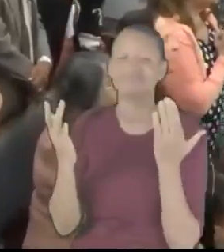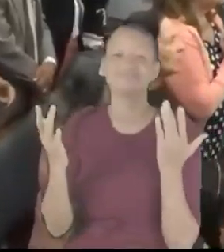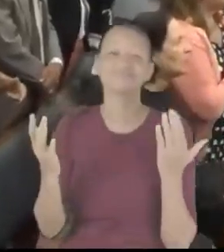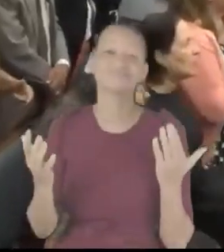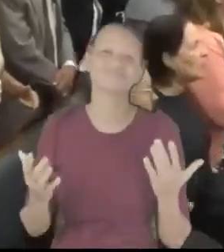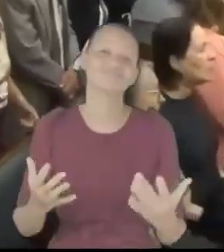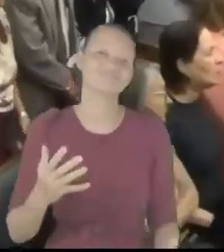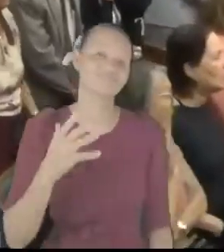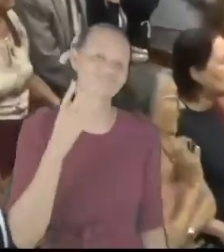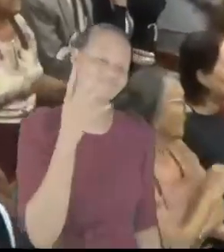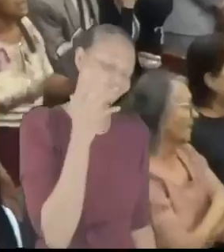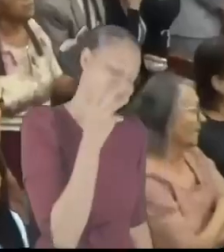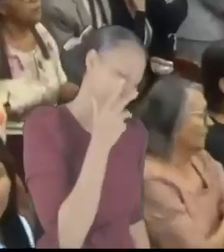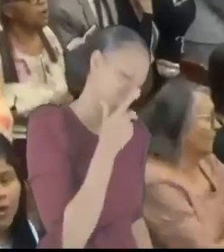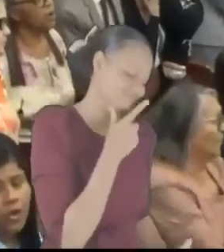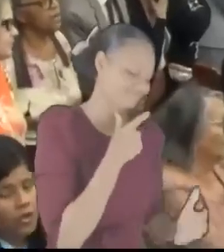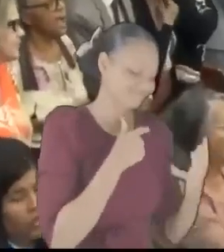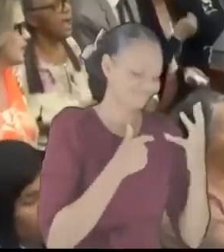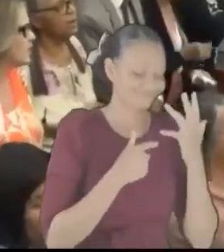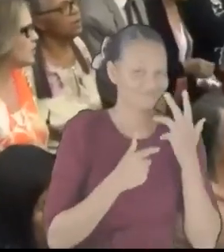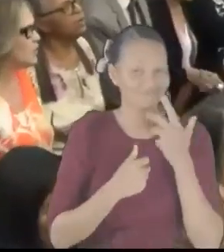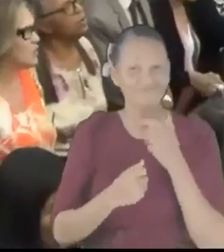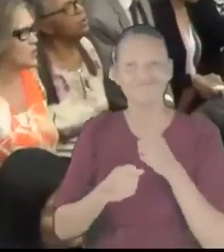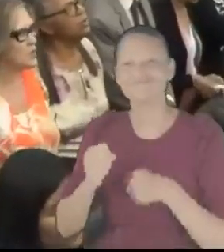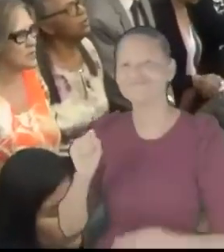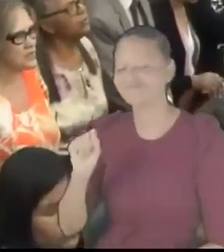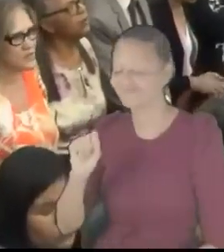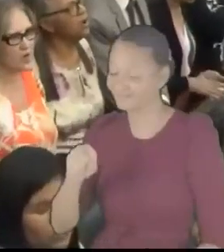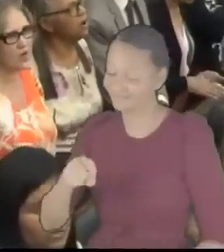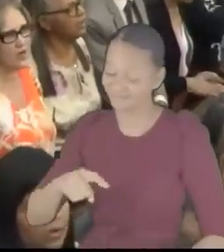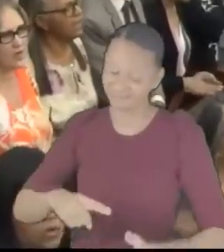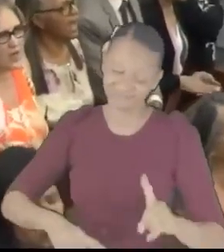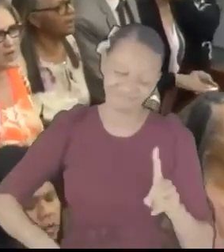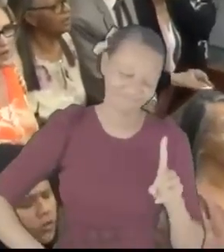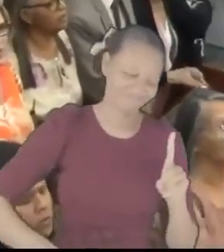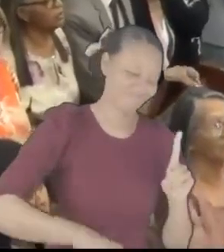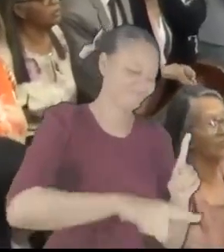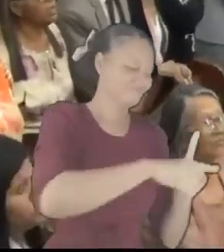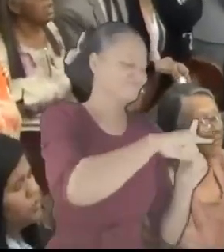Bem bonito, cante bem alto. Foi na cruz,